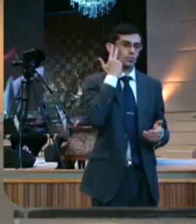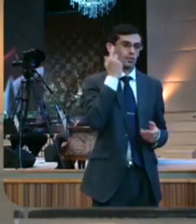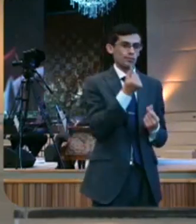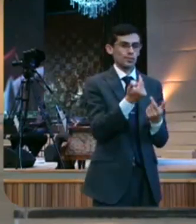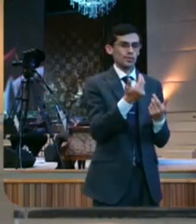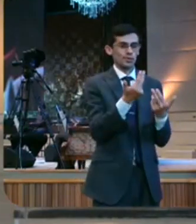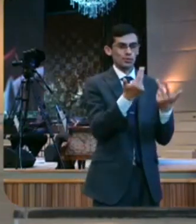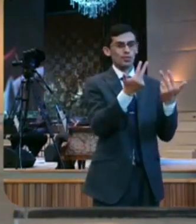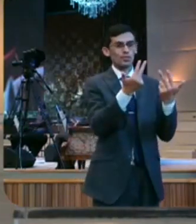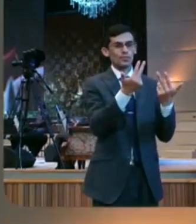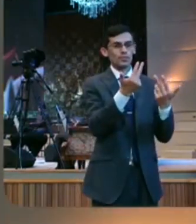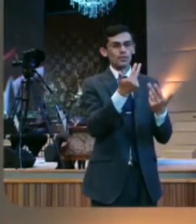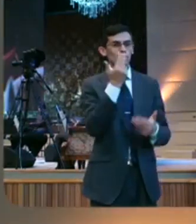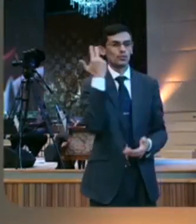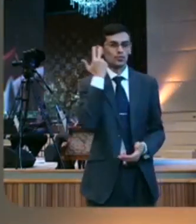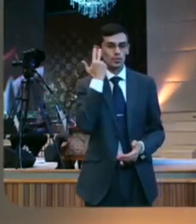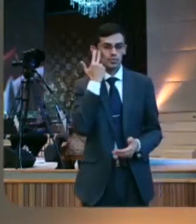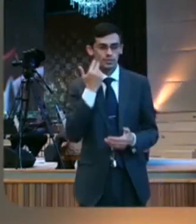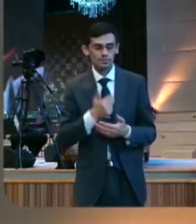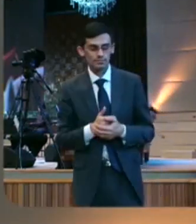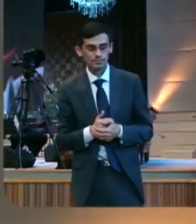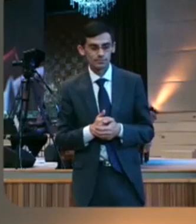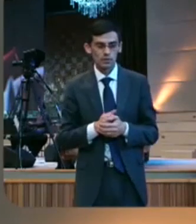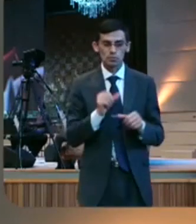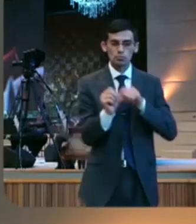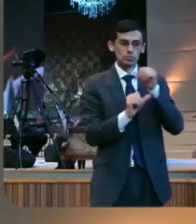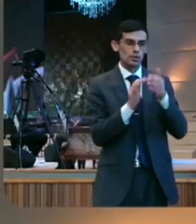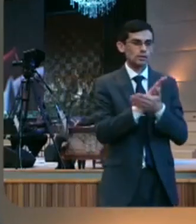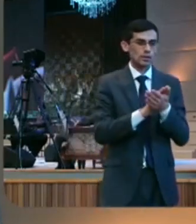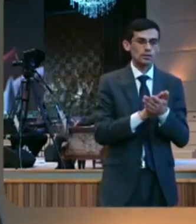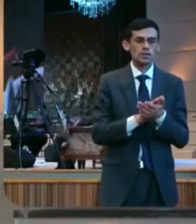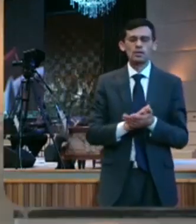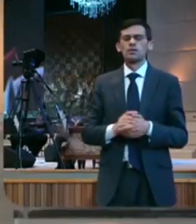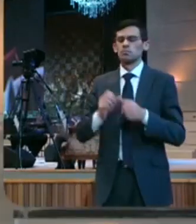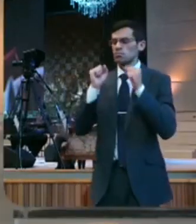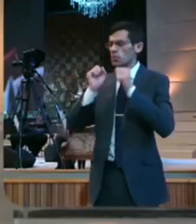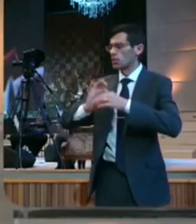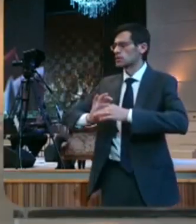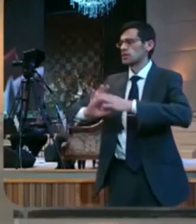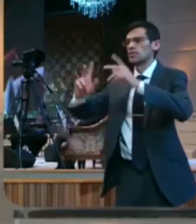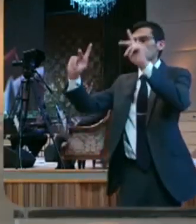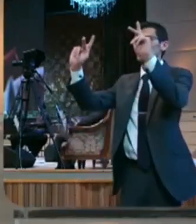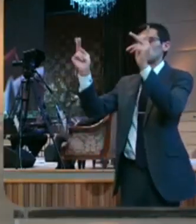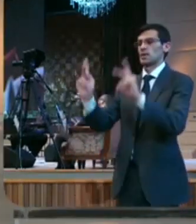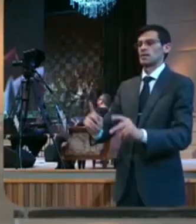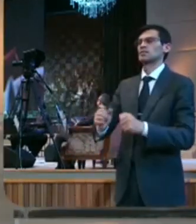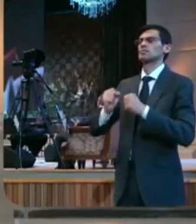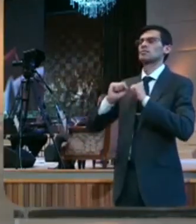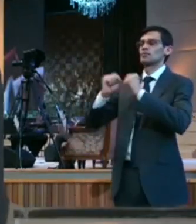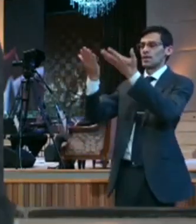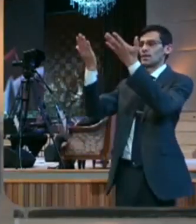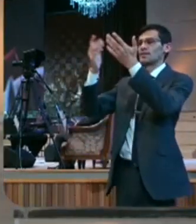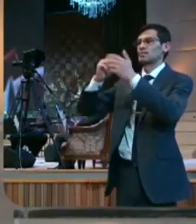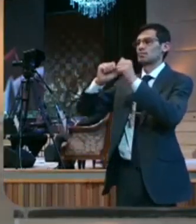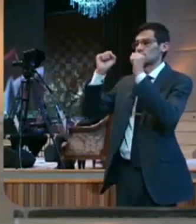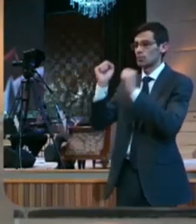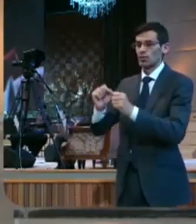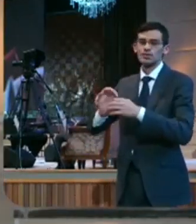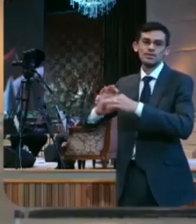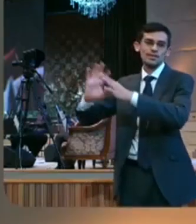é? E mantenho o mesmo preço. Eu disse: vá em paz, meu filho, vá em paz.